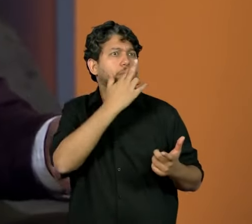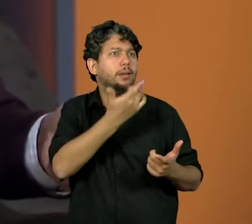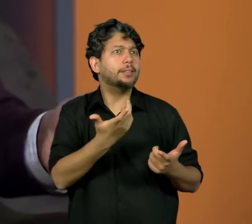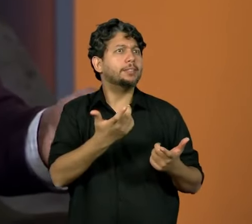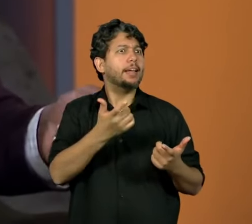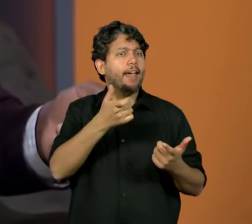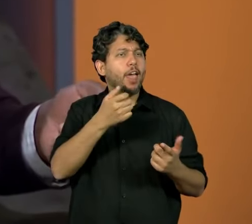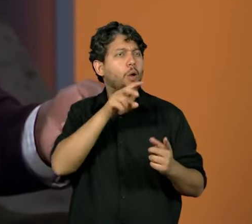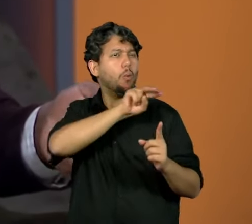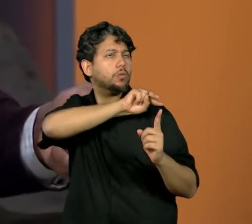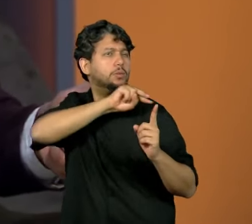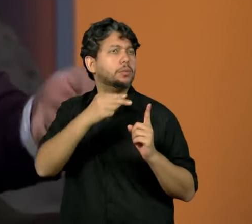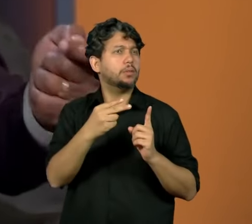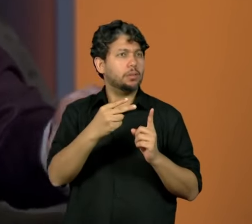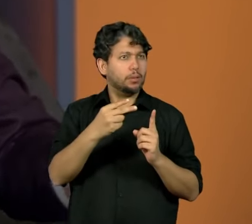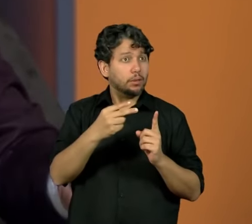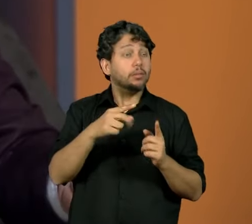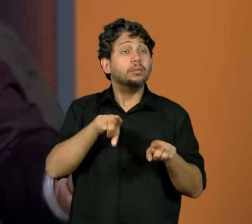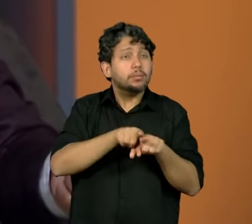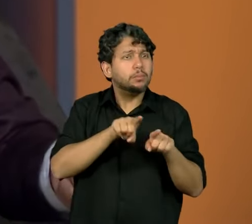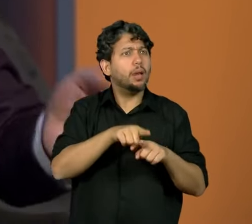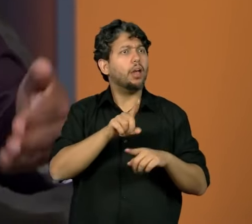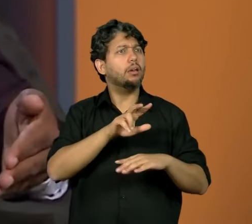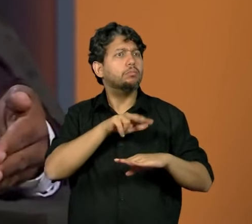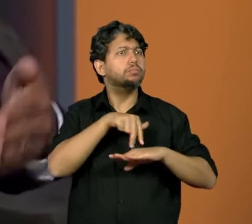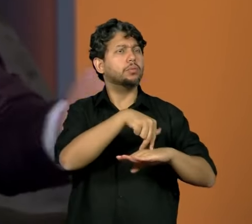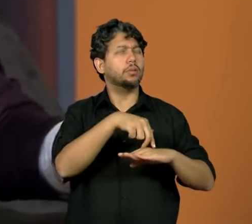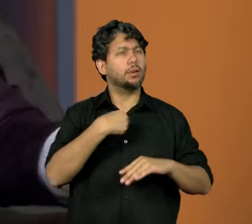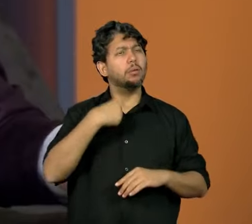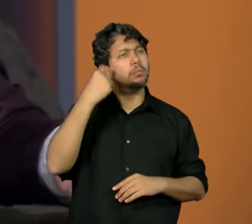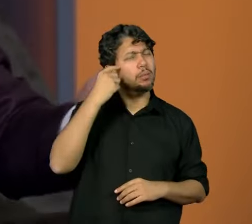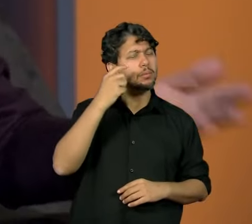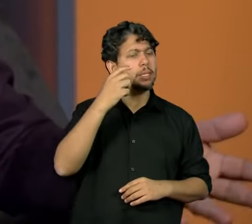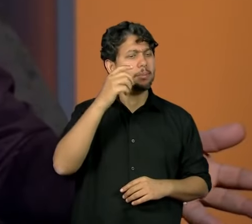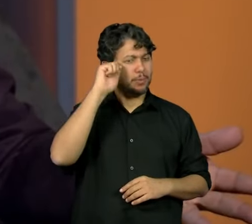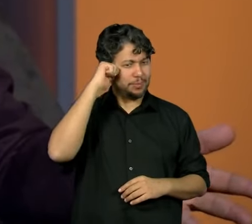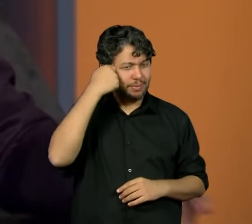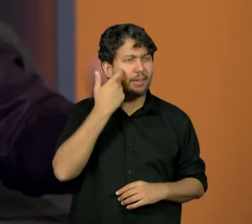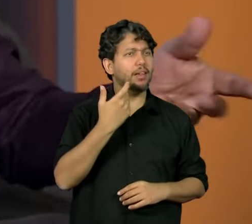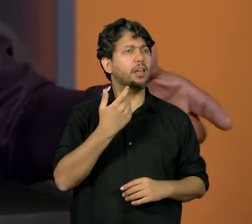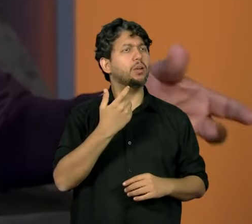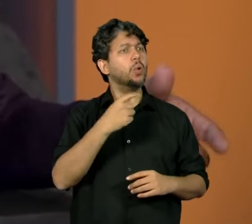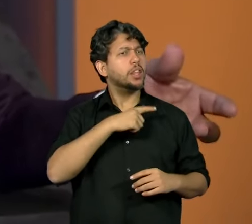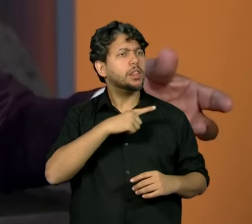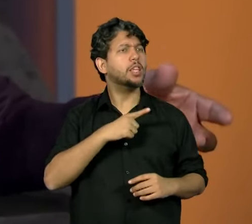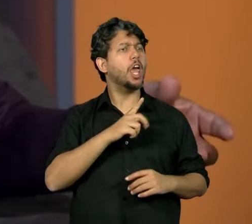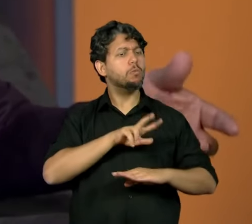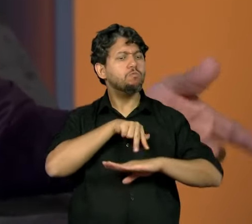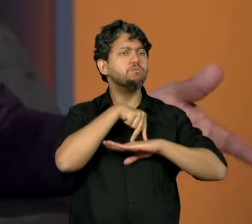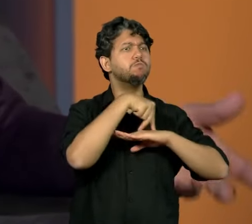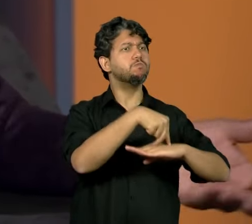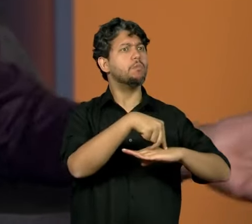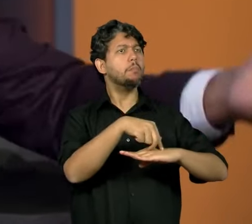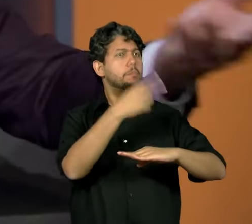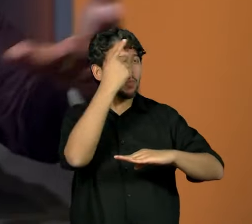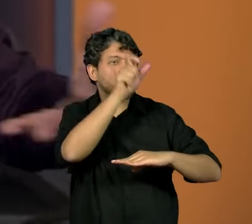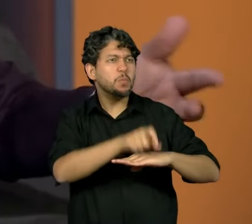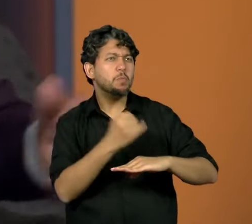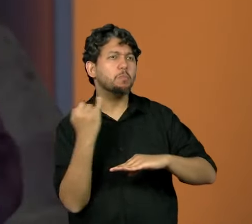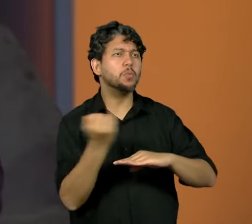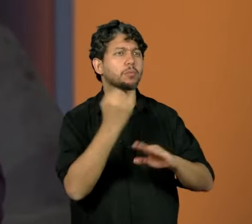também dessa postulação de que os negros, os heróis negros, as personalidades negras